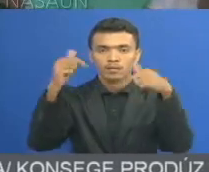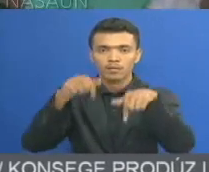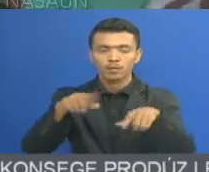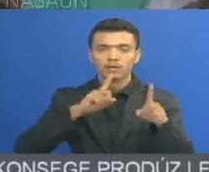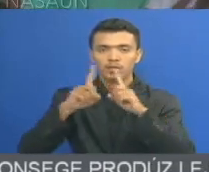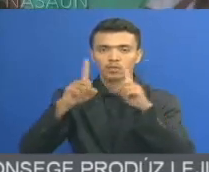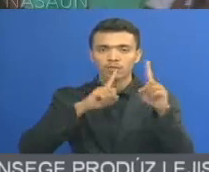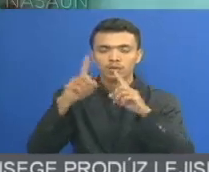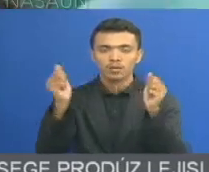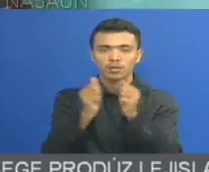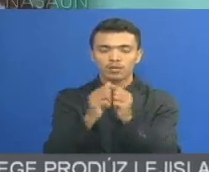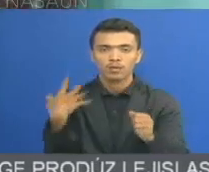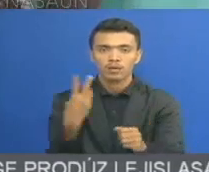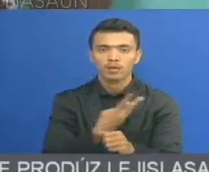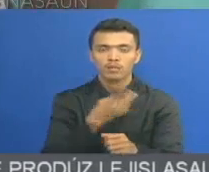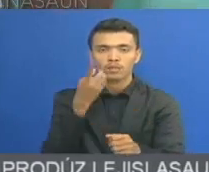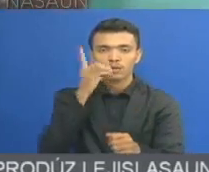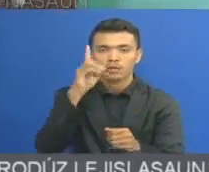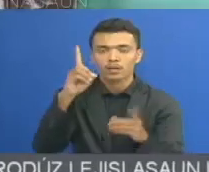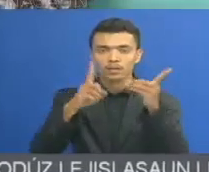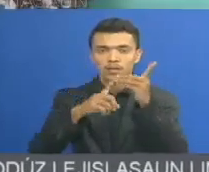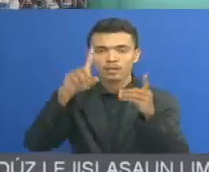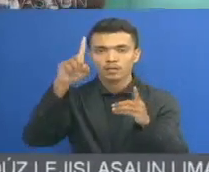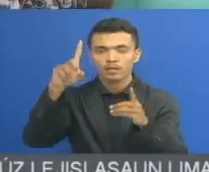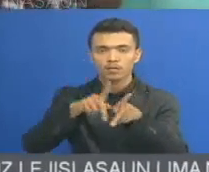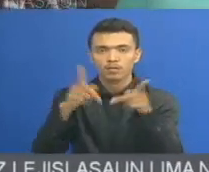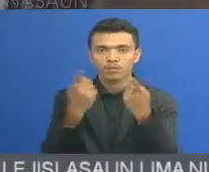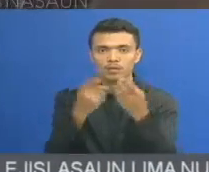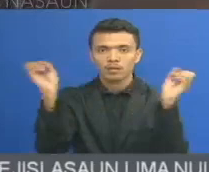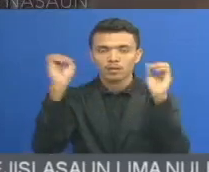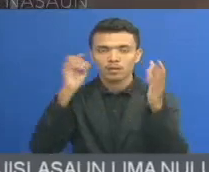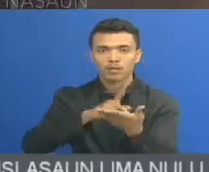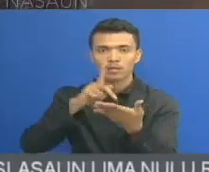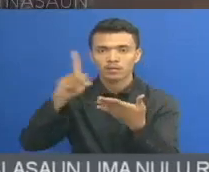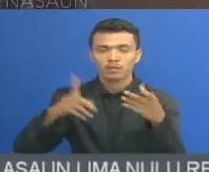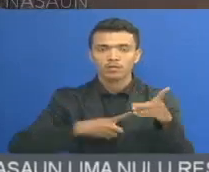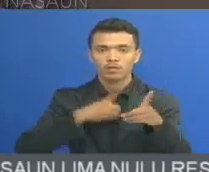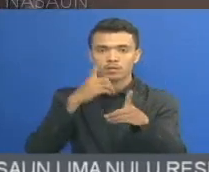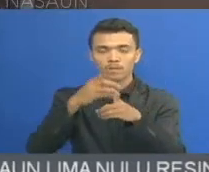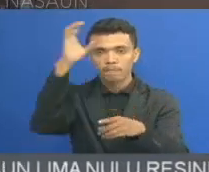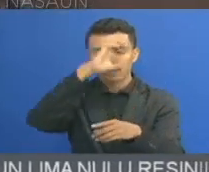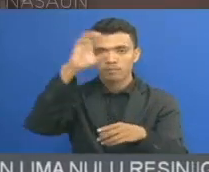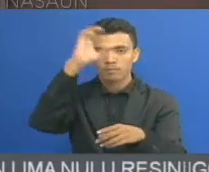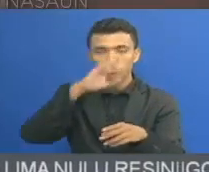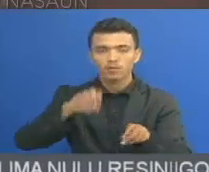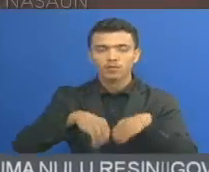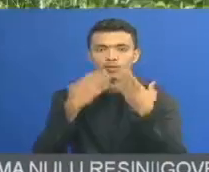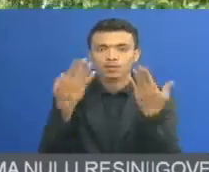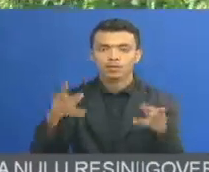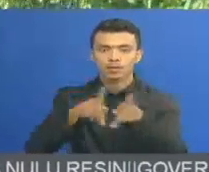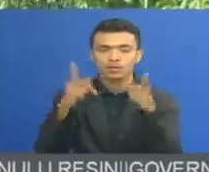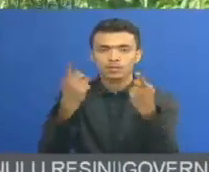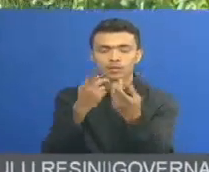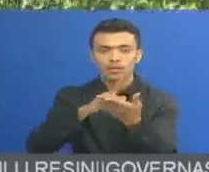kuliah ami di tanggal 1 ni realsa kono empresa la selu sira ne diretu sira se buka meu selu to empresa refere halo pagamento ba